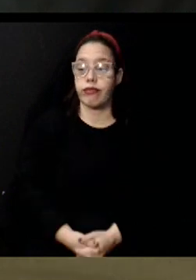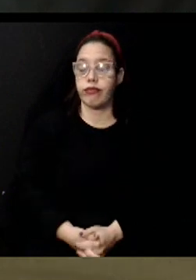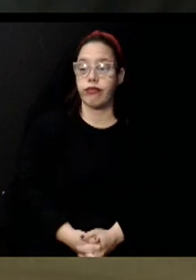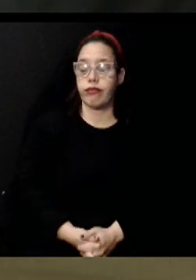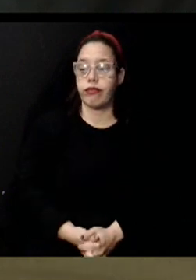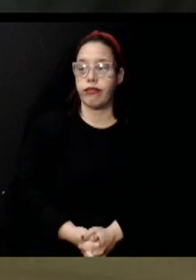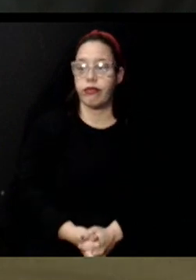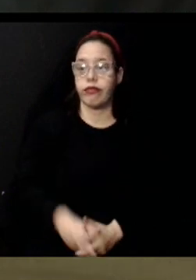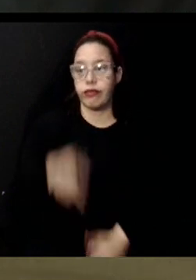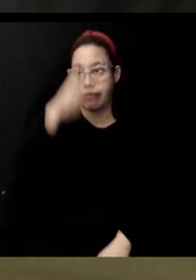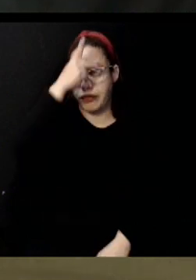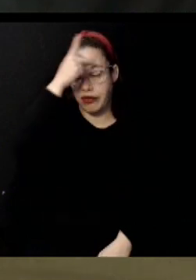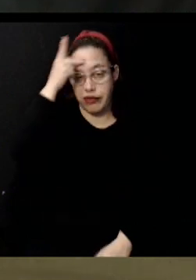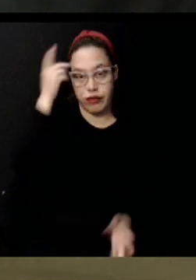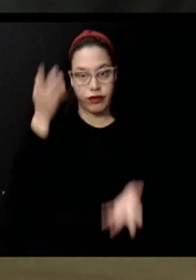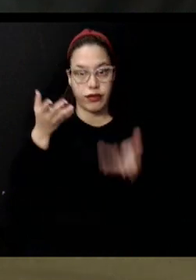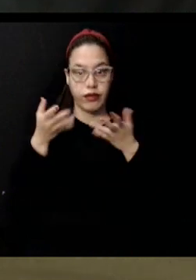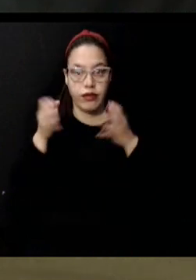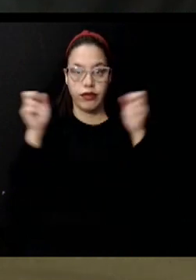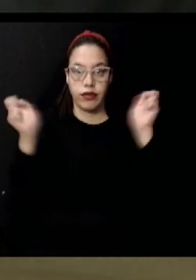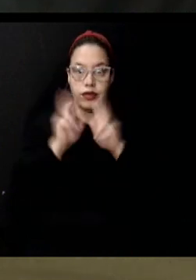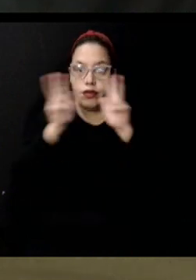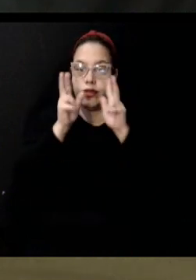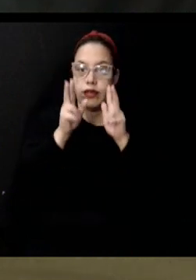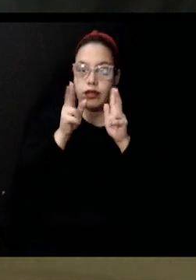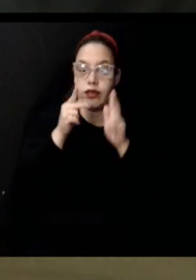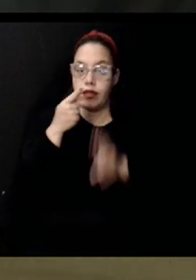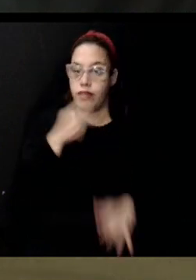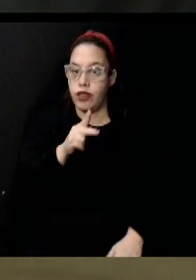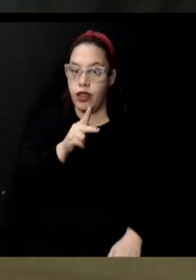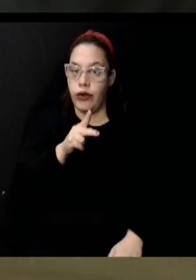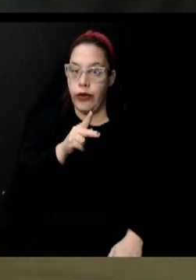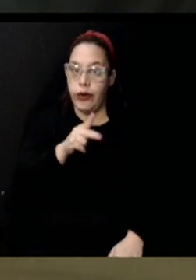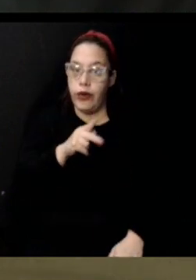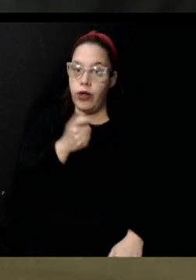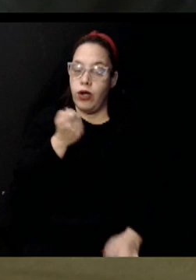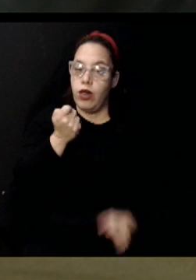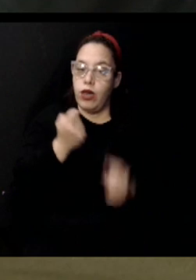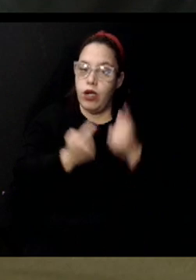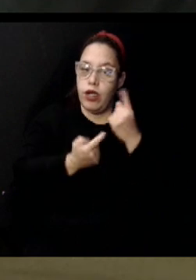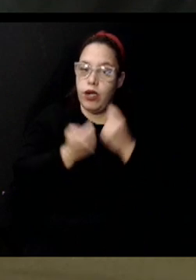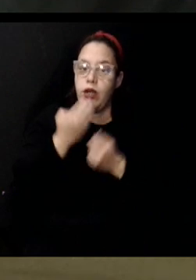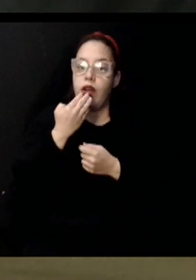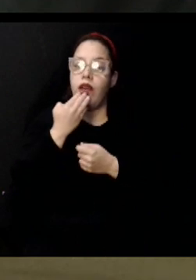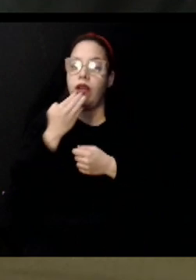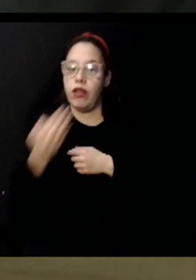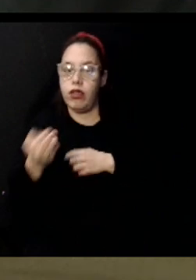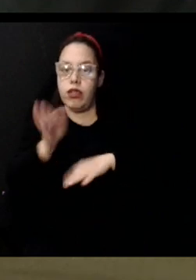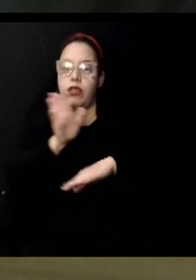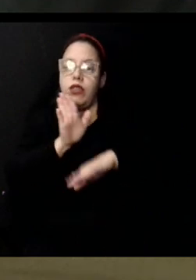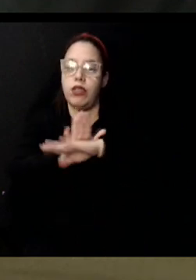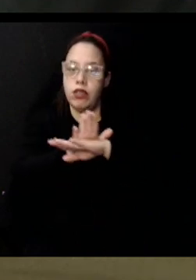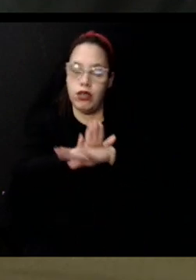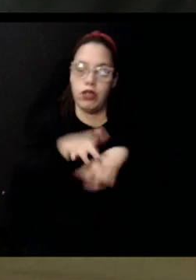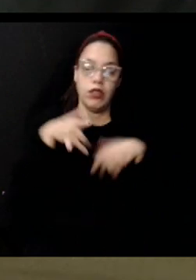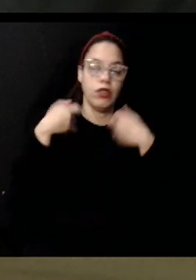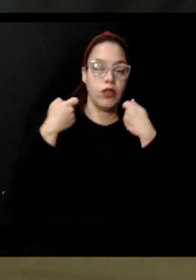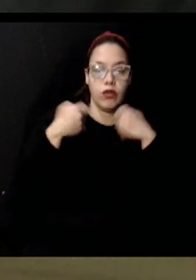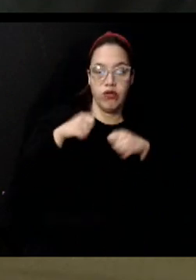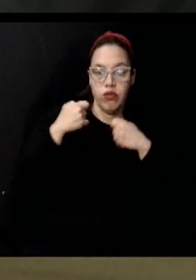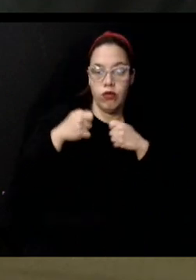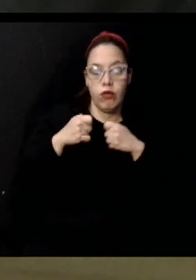pode estar querendo chamar a tua atenção, né, e chamar a atenção, às vezes, pode ser um pedido de socorro, então a gente precisa